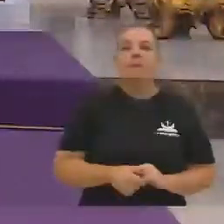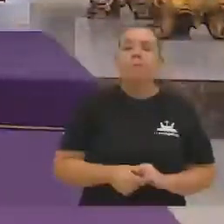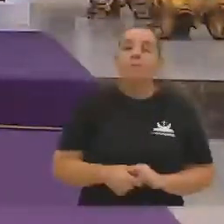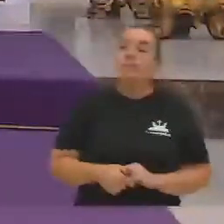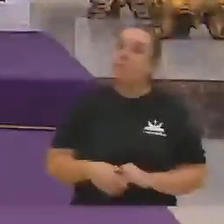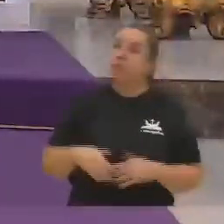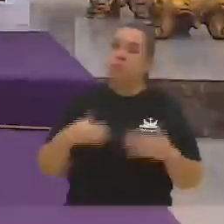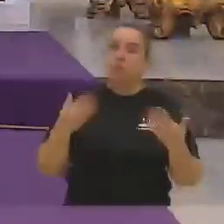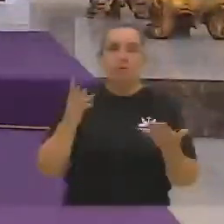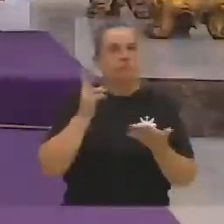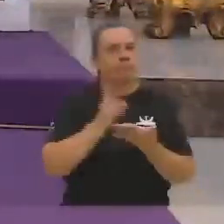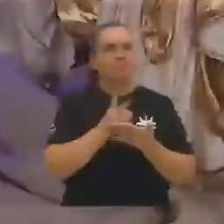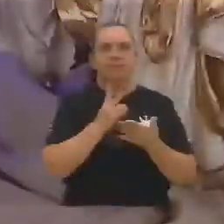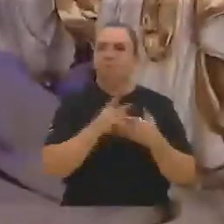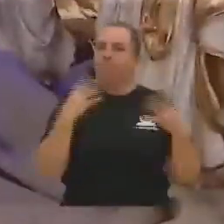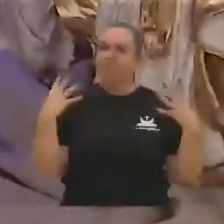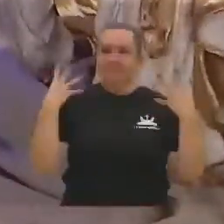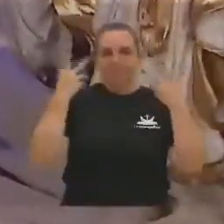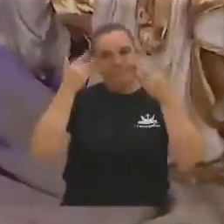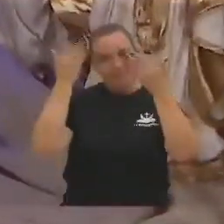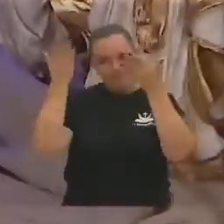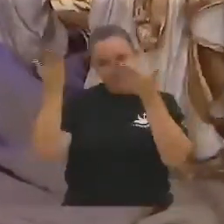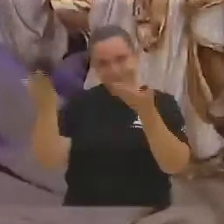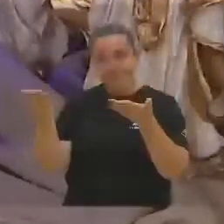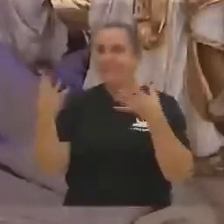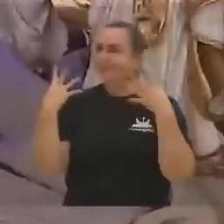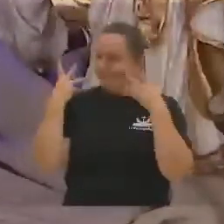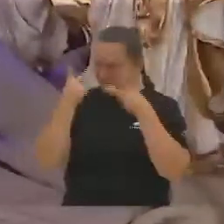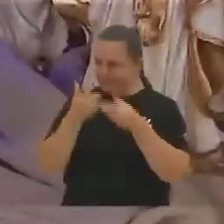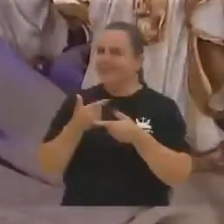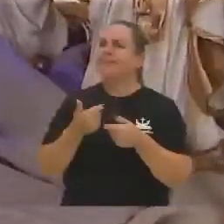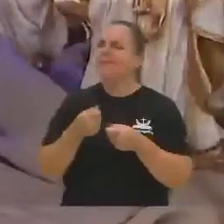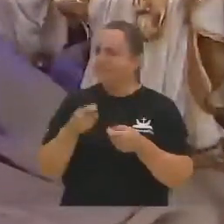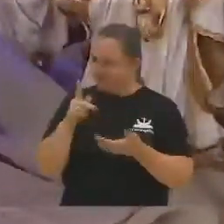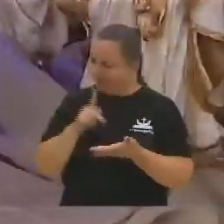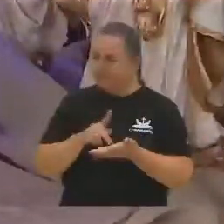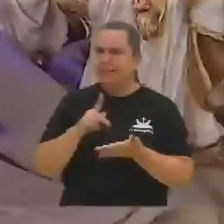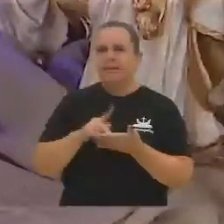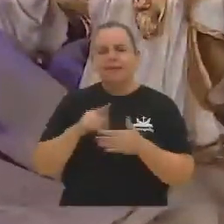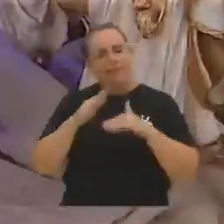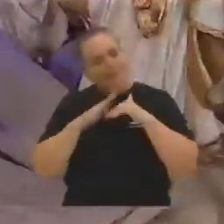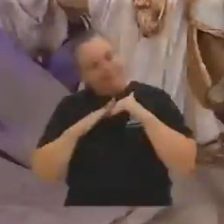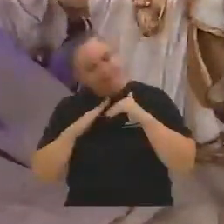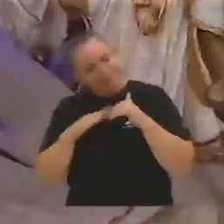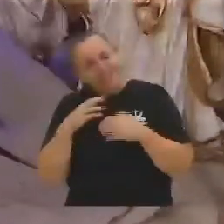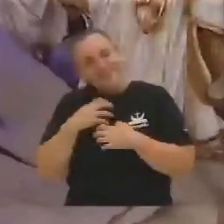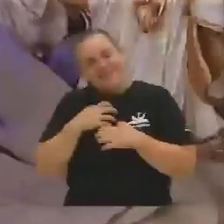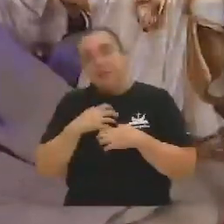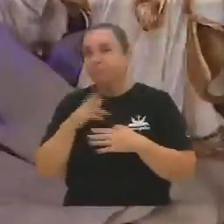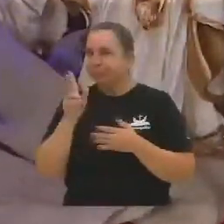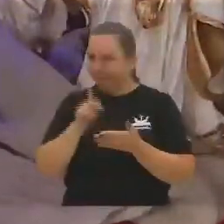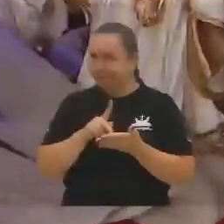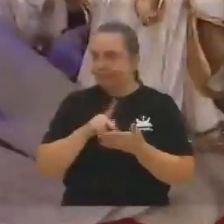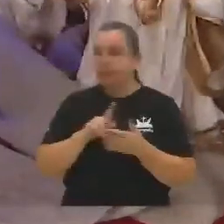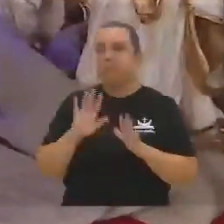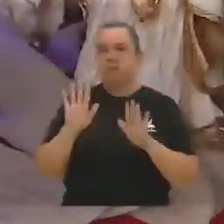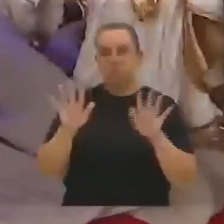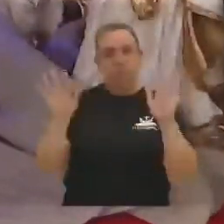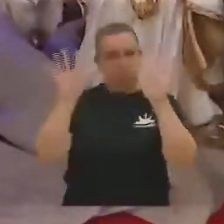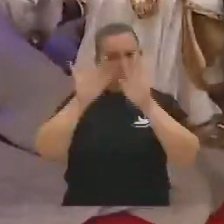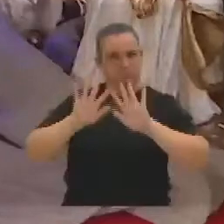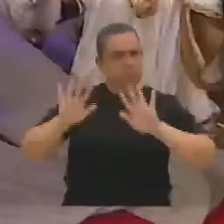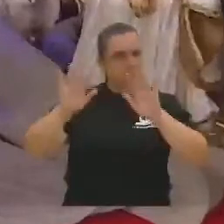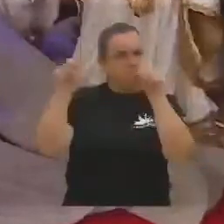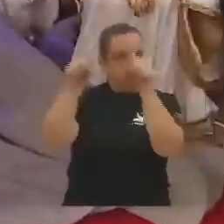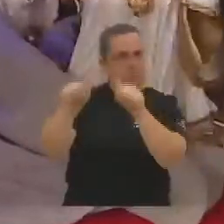ela é sempre muito linda aos nossos olhos, ela é cheia de muito afeto, não é? A cena do presépio, ela